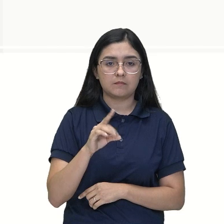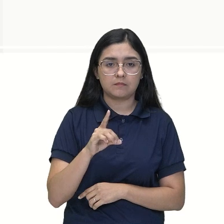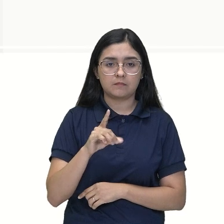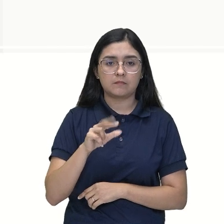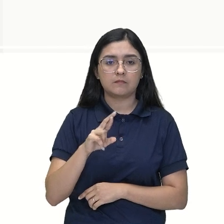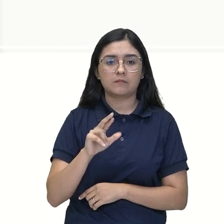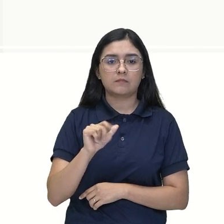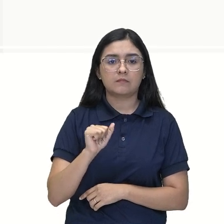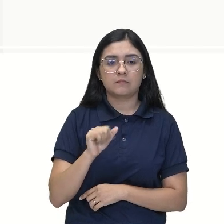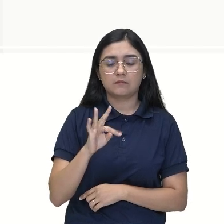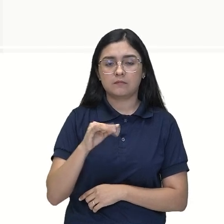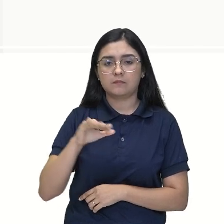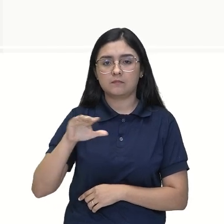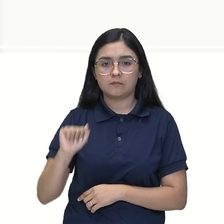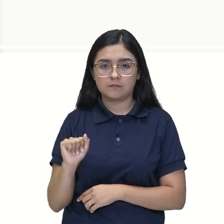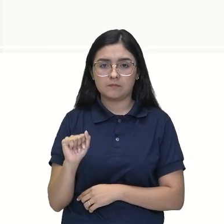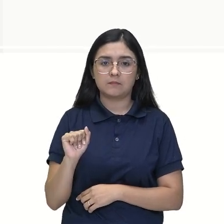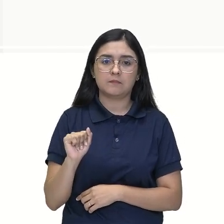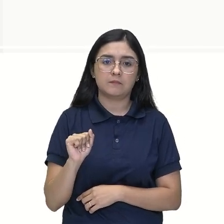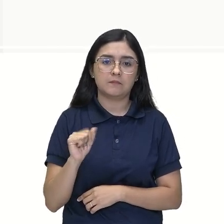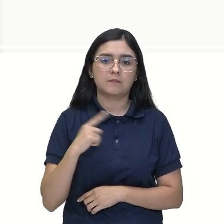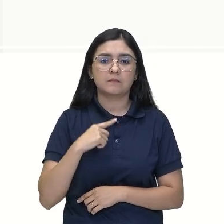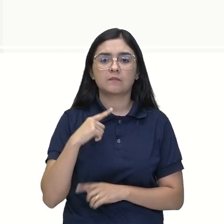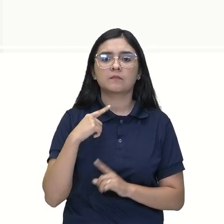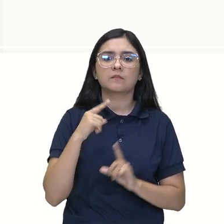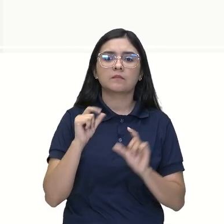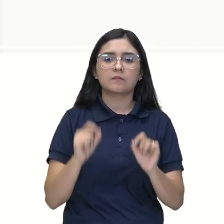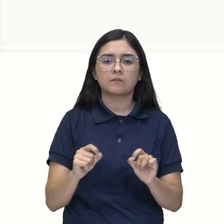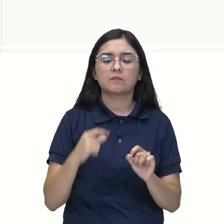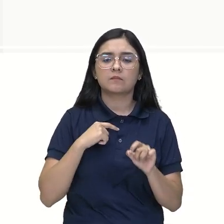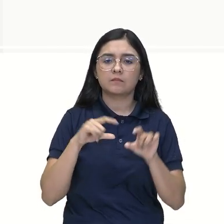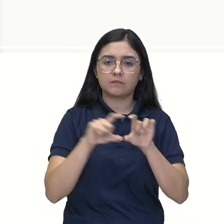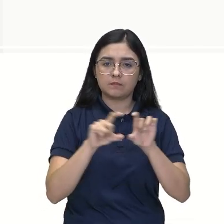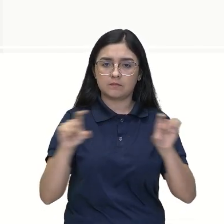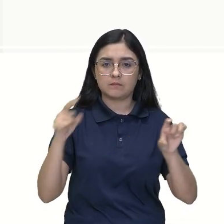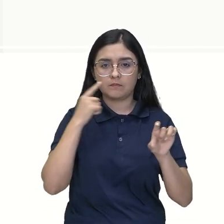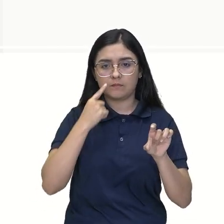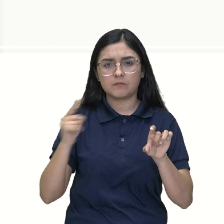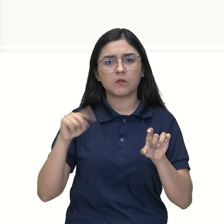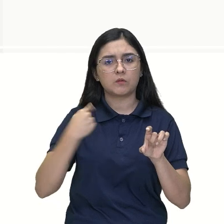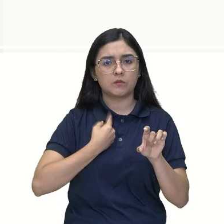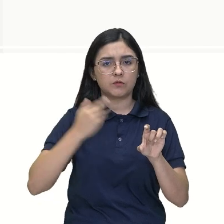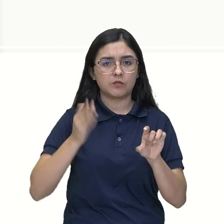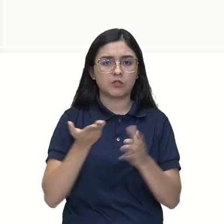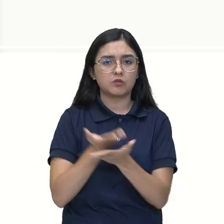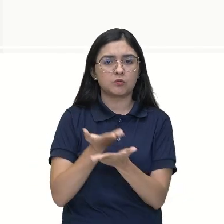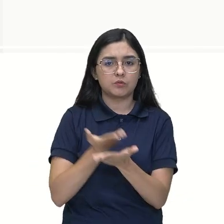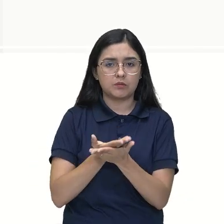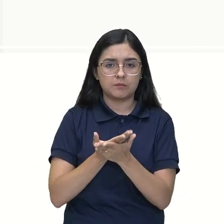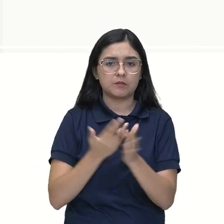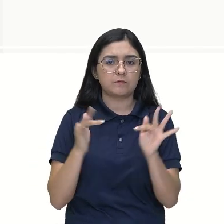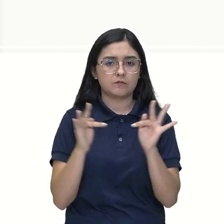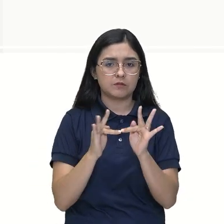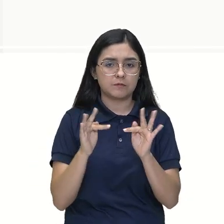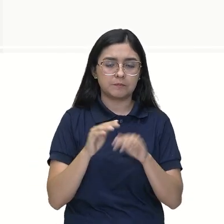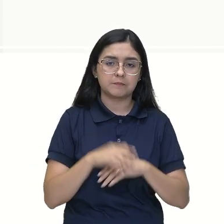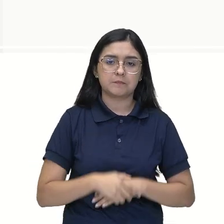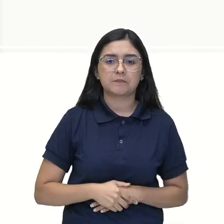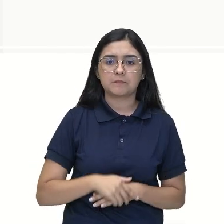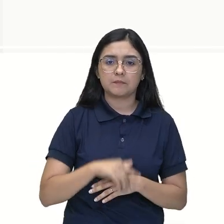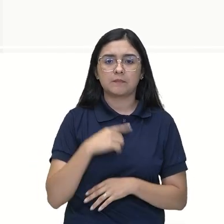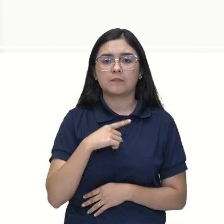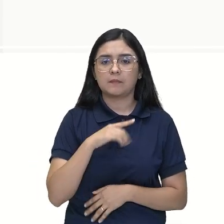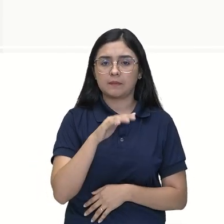função do tipo. Então essa aqui é a função do segundo grau, nós já estudamos essa função, tá? F de